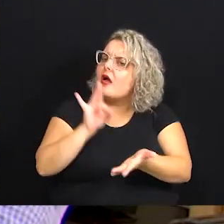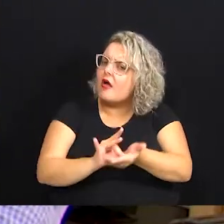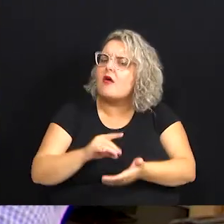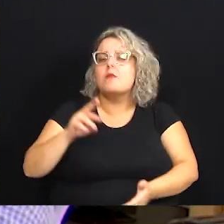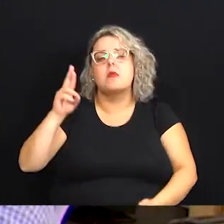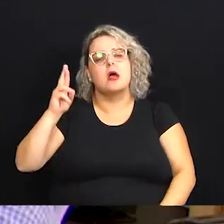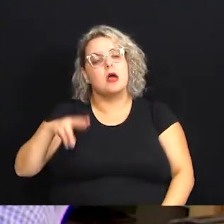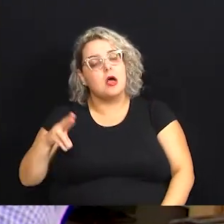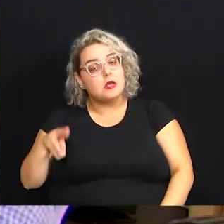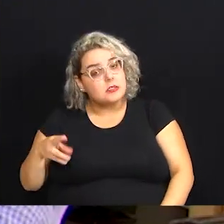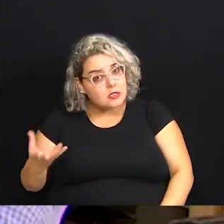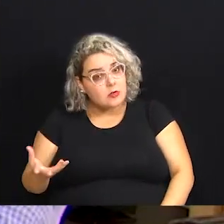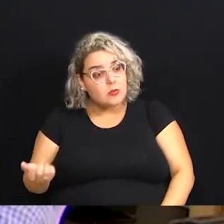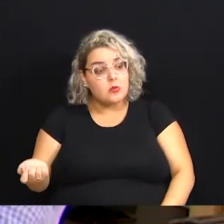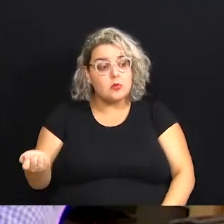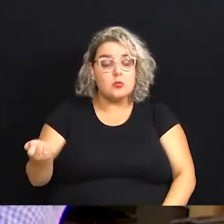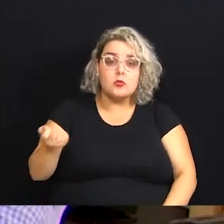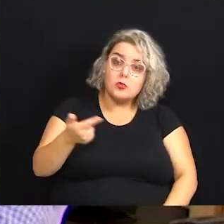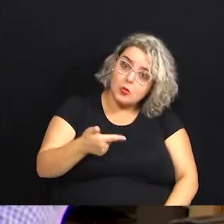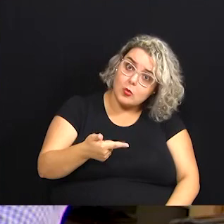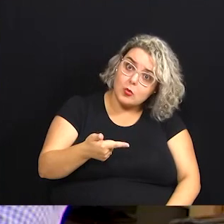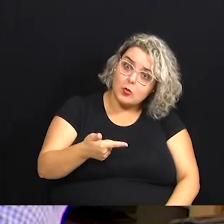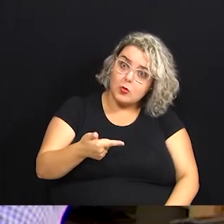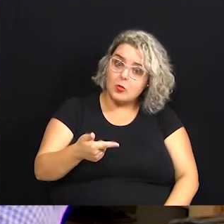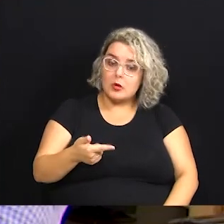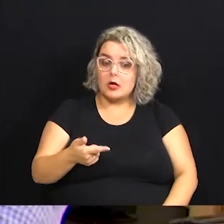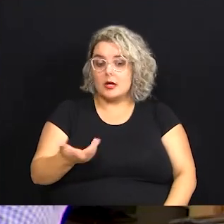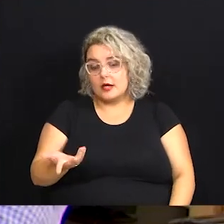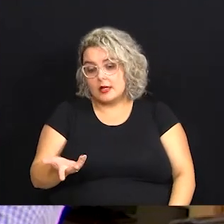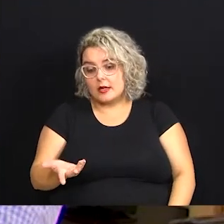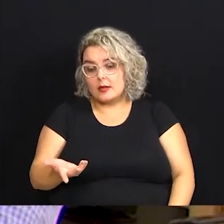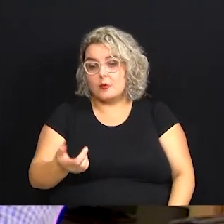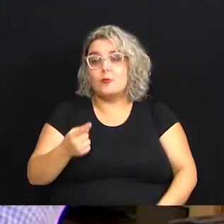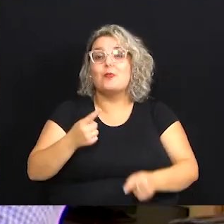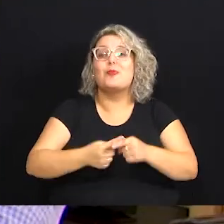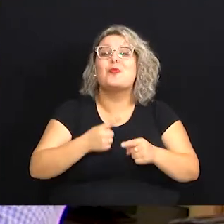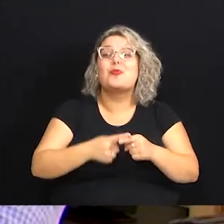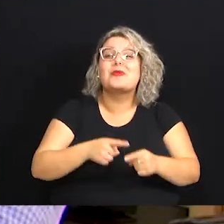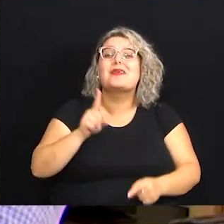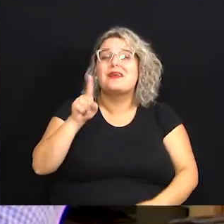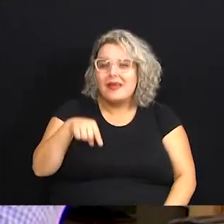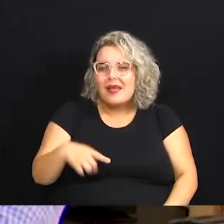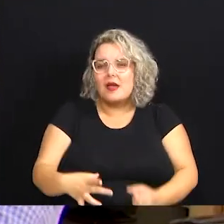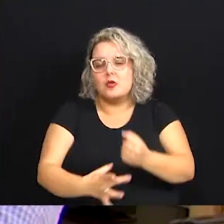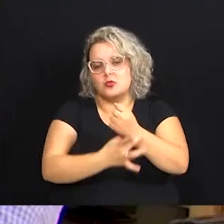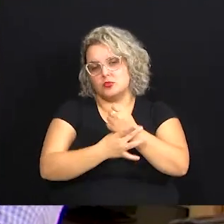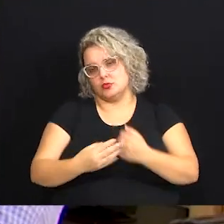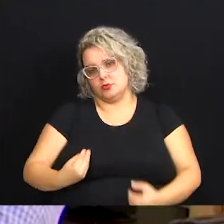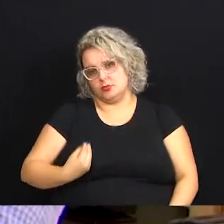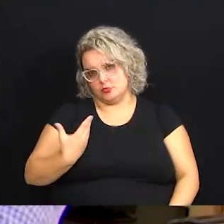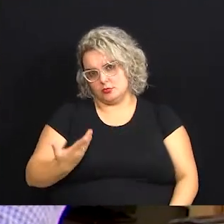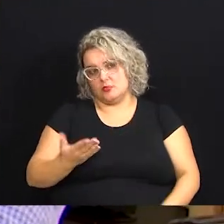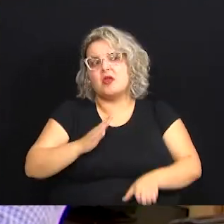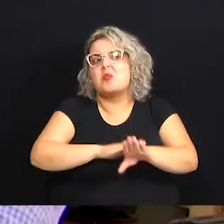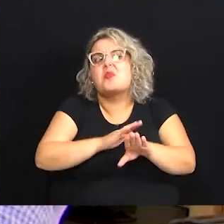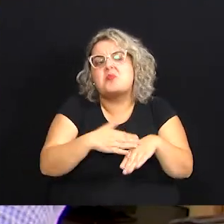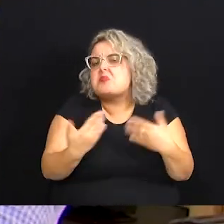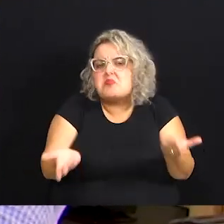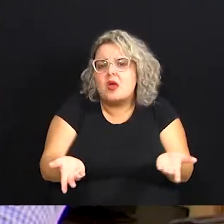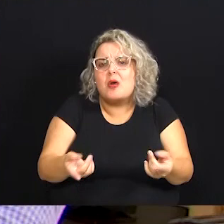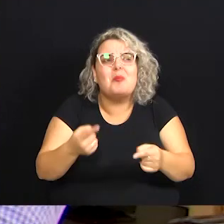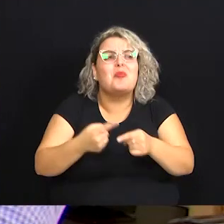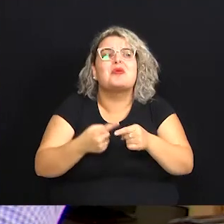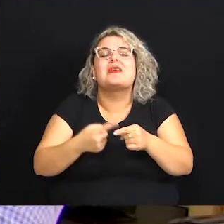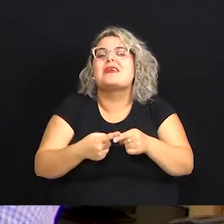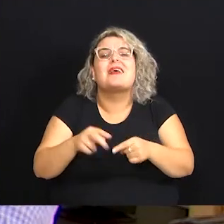efetiva, mais racional do que exatamente serve, para que serve, na verdade, um seguro, por que